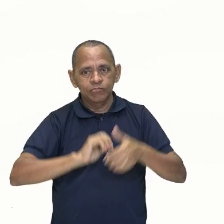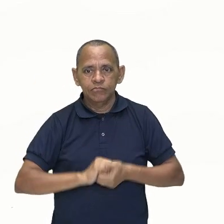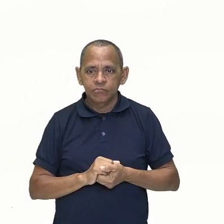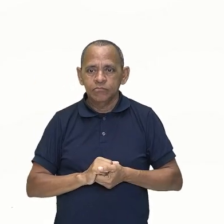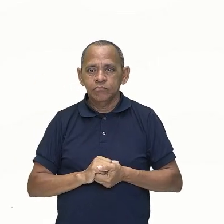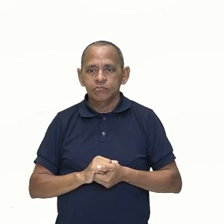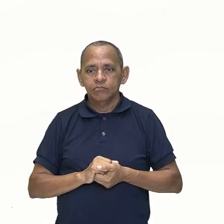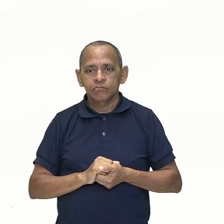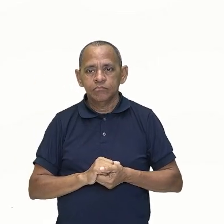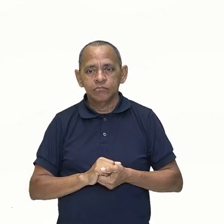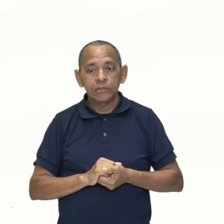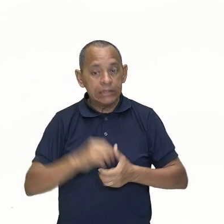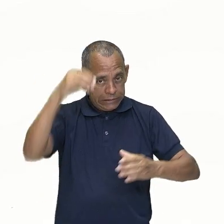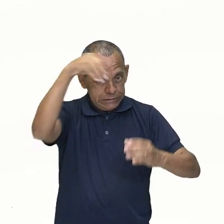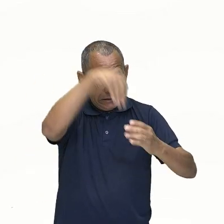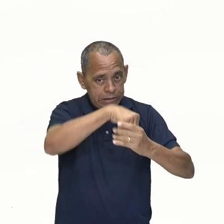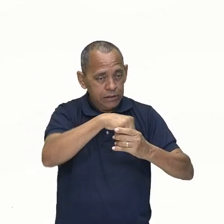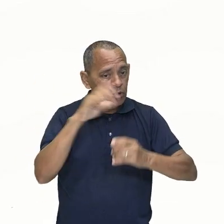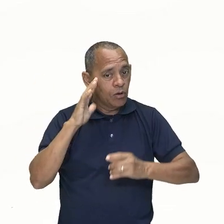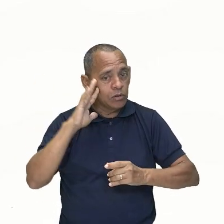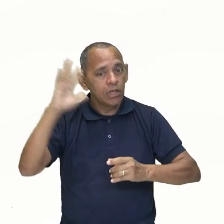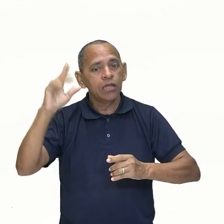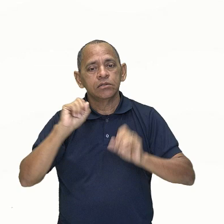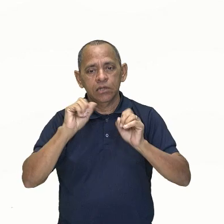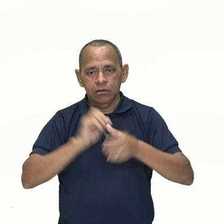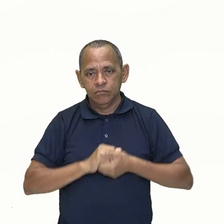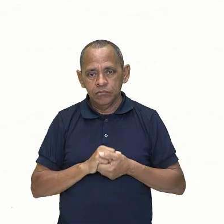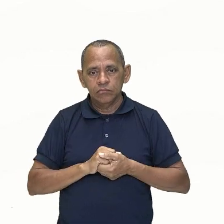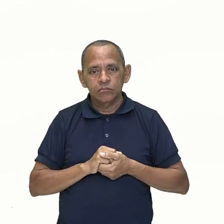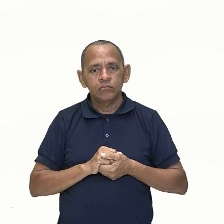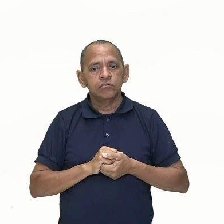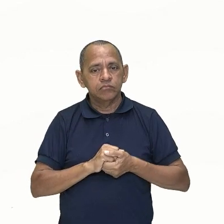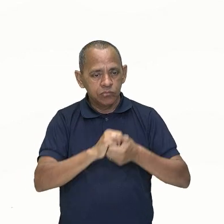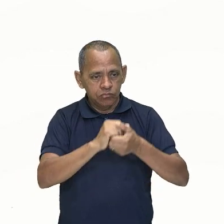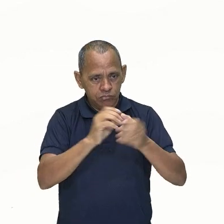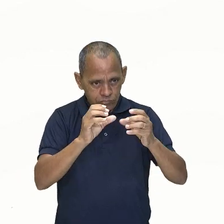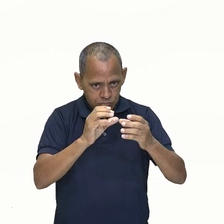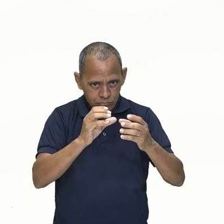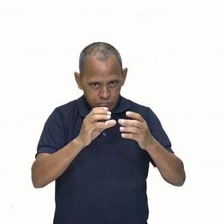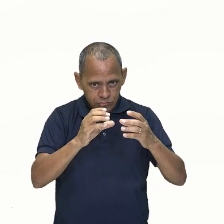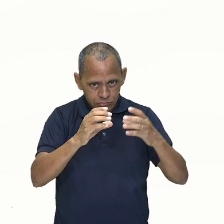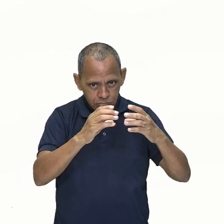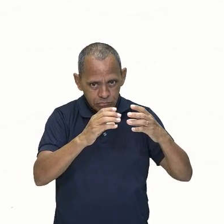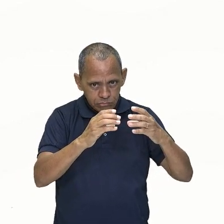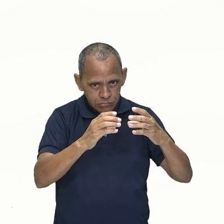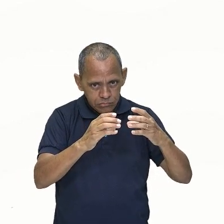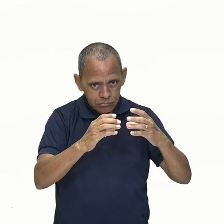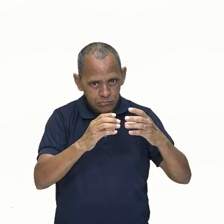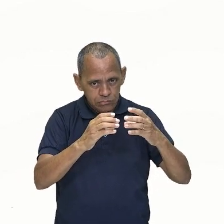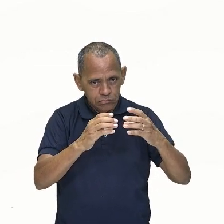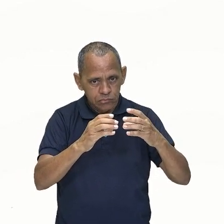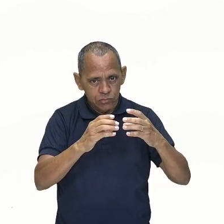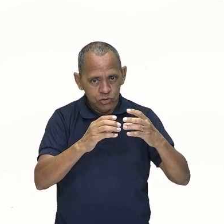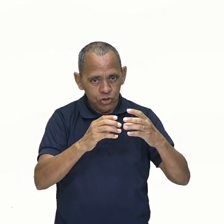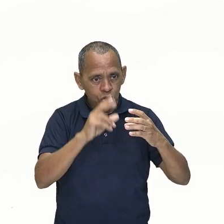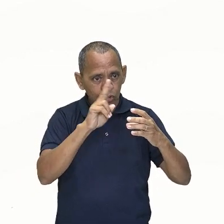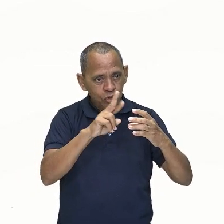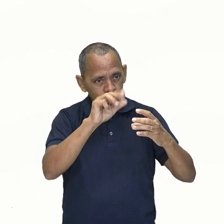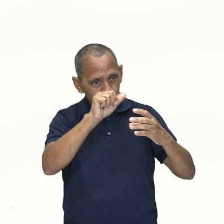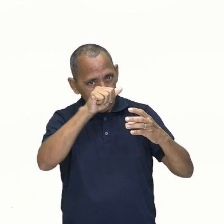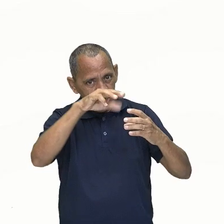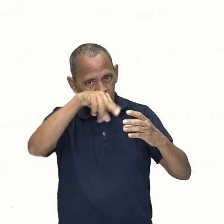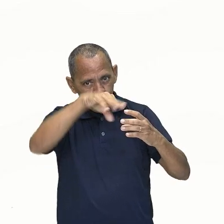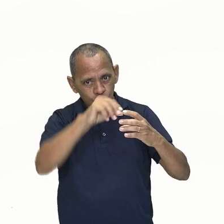lá nesse reator acontece a fissão, né, dos átomos, né? Os átomos de urânio se dividem lá em